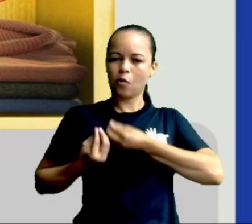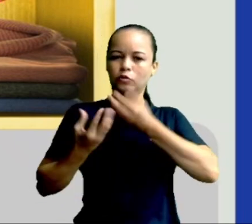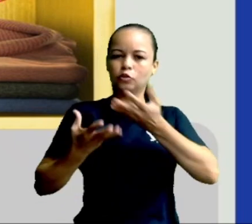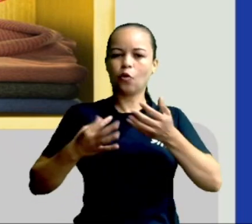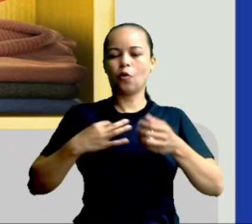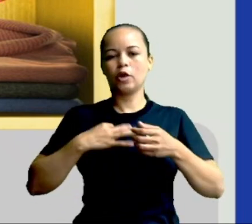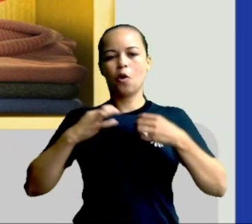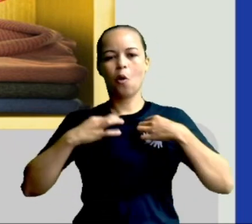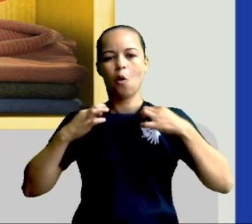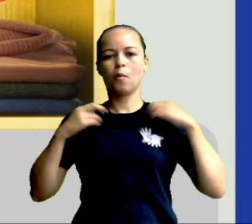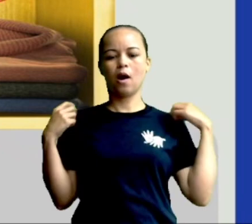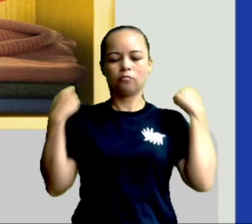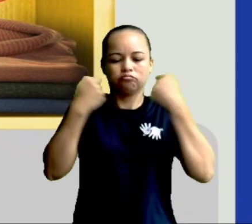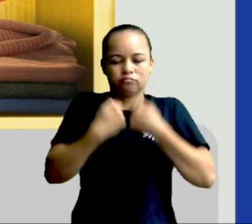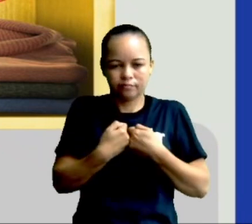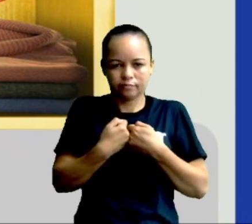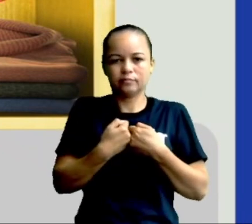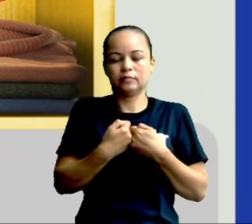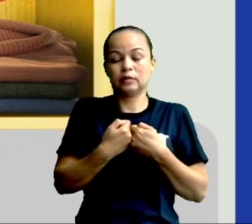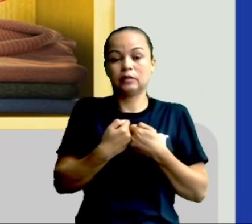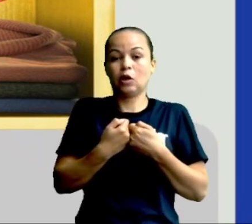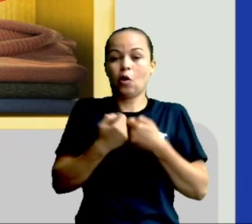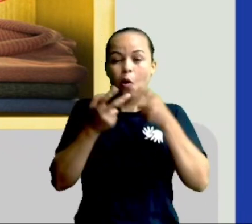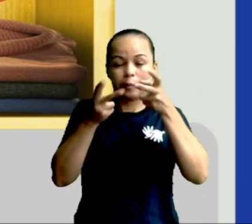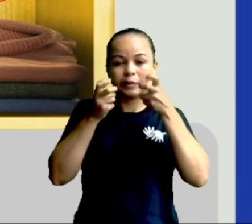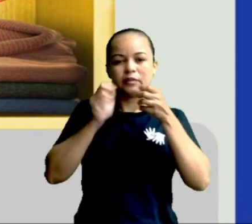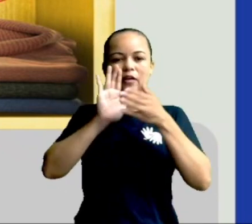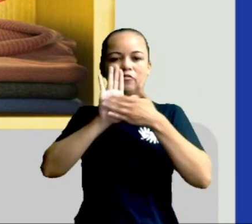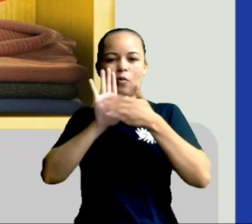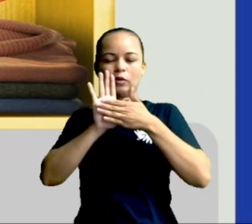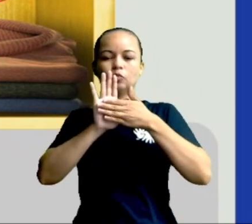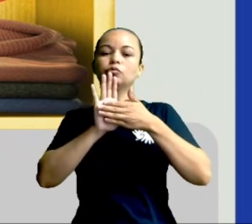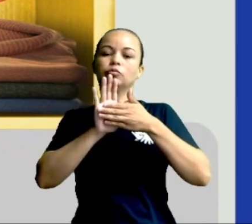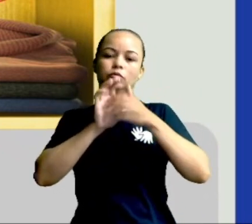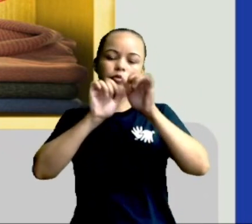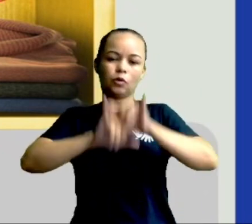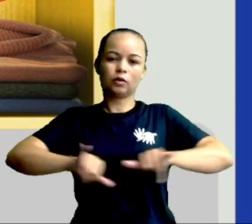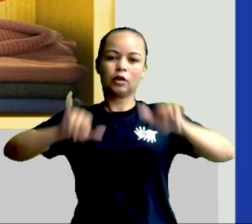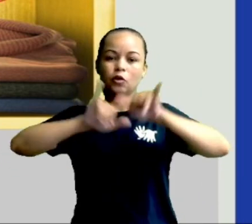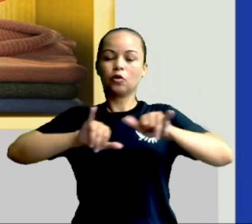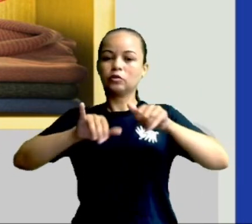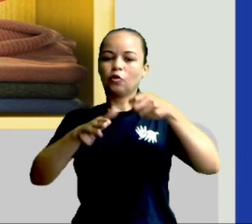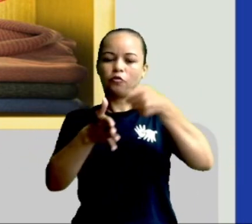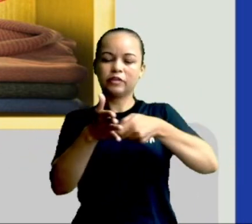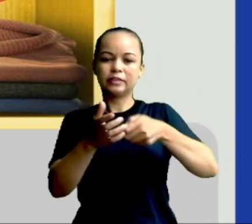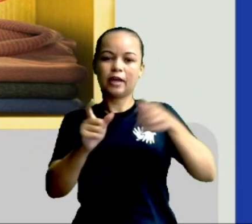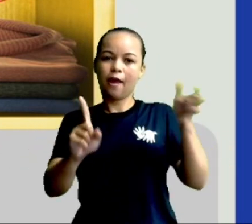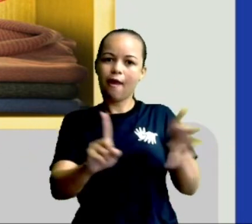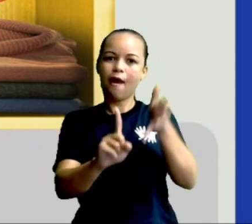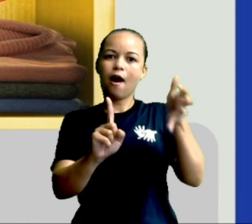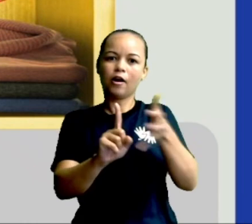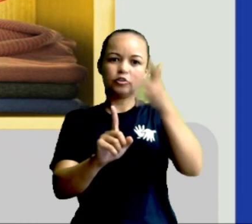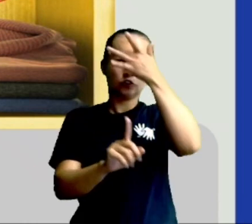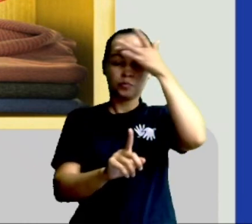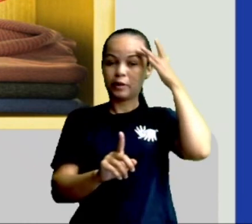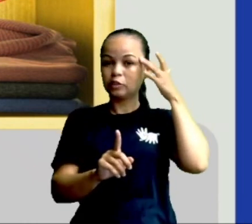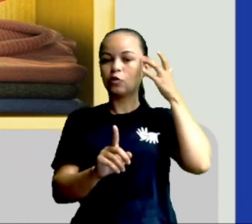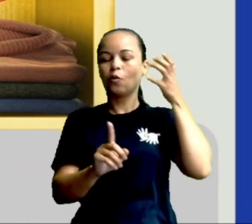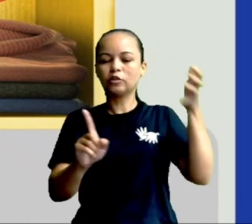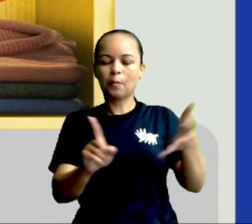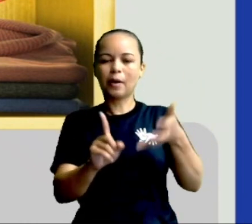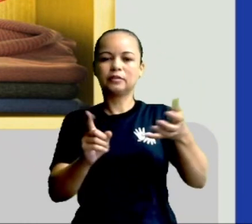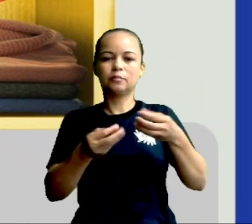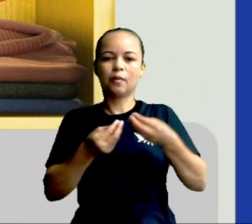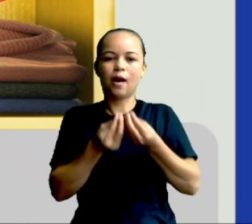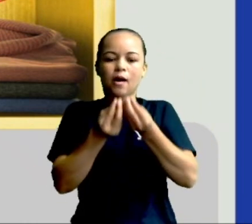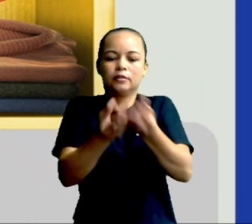agasalho. Percebam que é um anúncio de campanha comunitária que tem o objetivo de convencer as pessoas a participarem